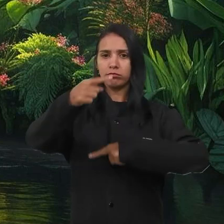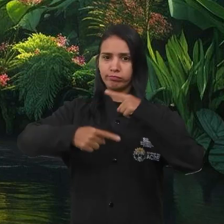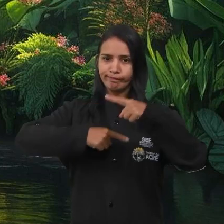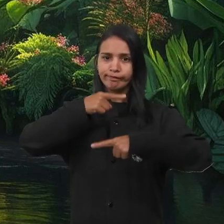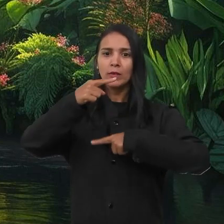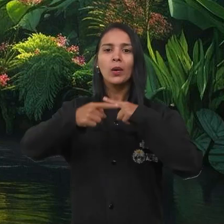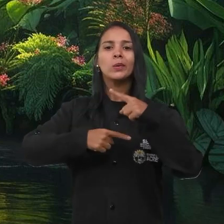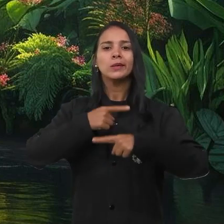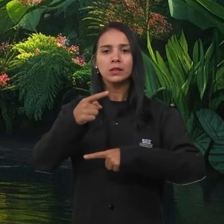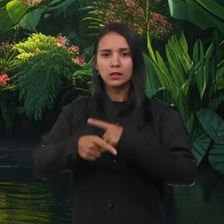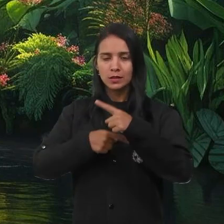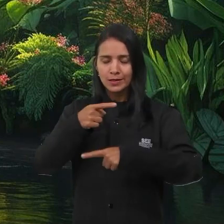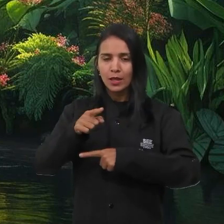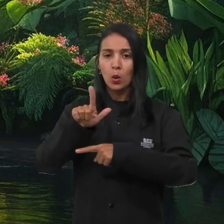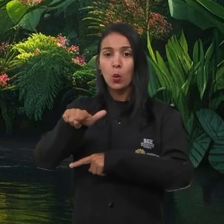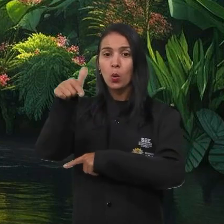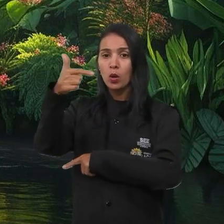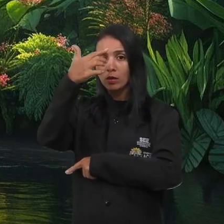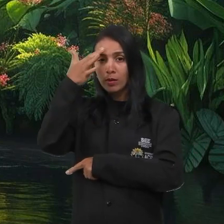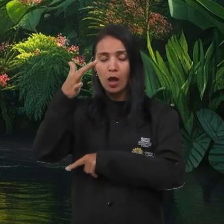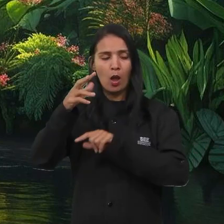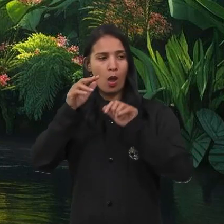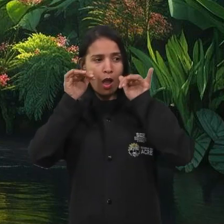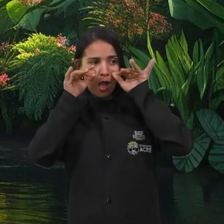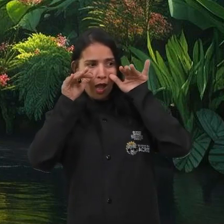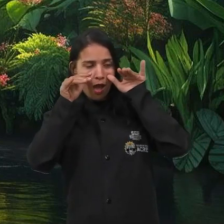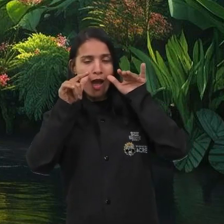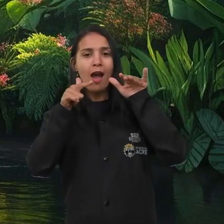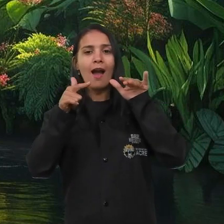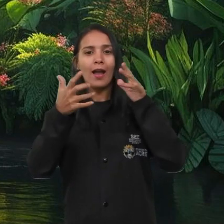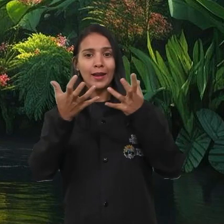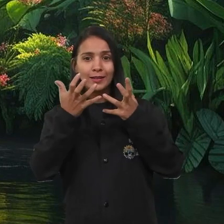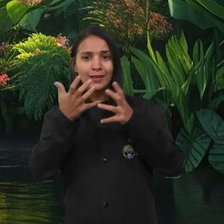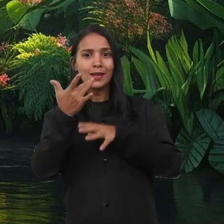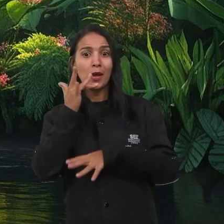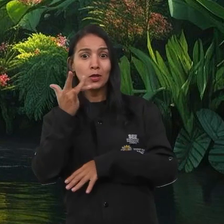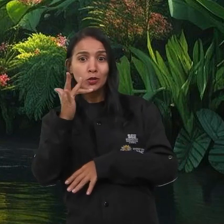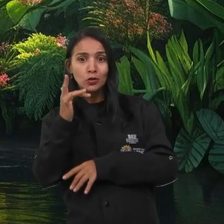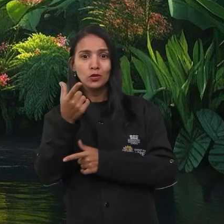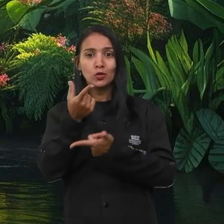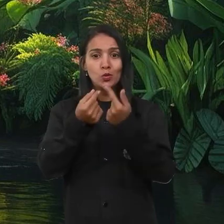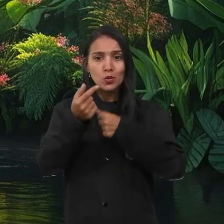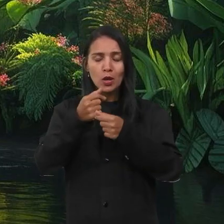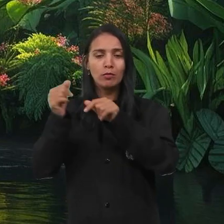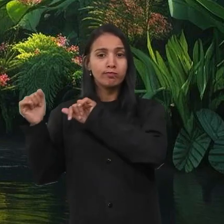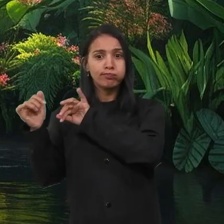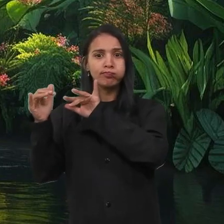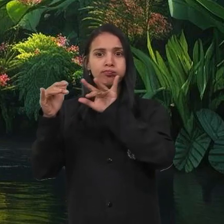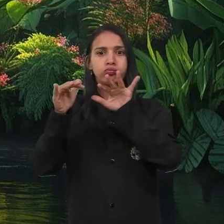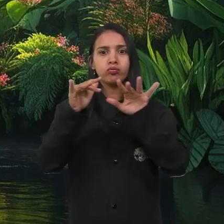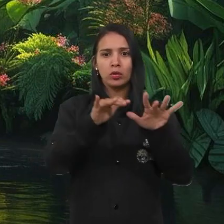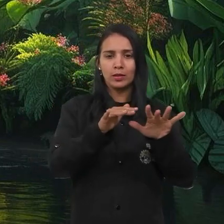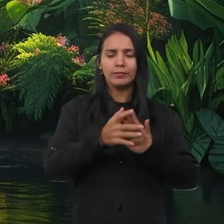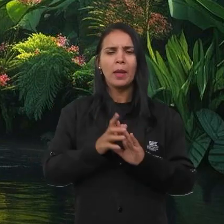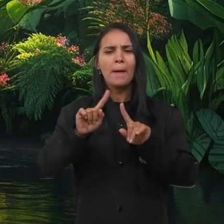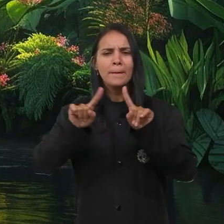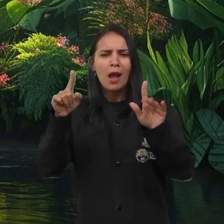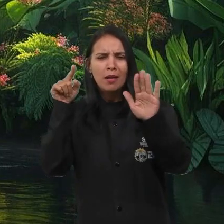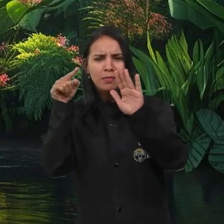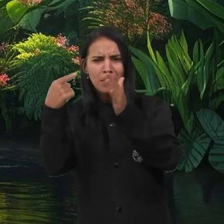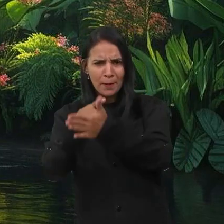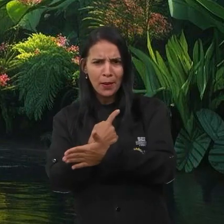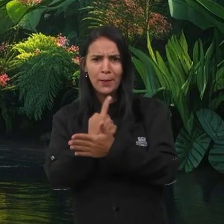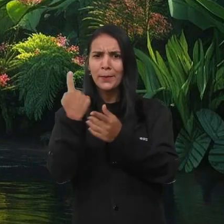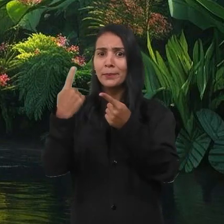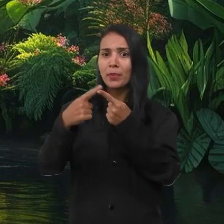de imigrantes, aliás, de imigrantes, como eu falei, e eles vinham para o Acre. Por quê, professora? Olha só,